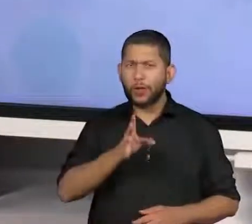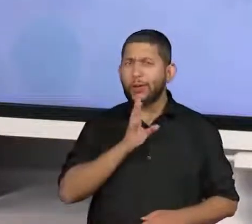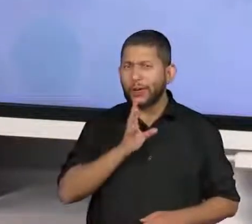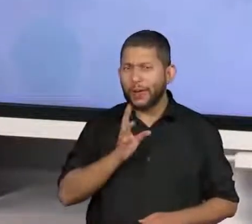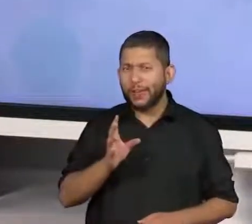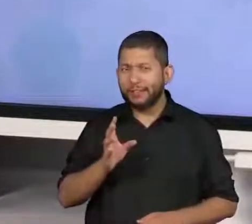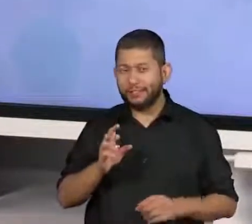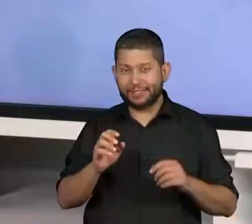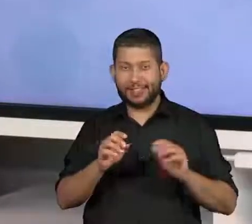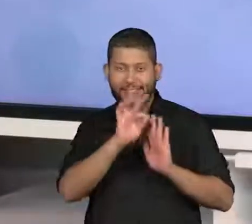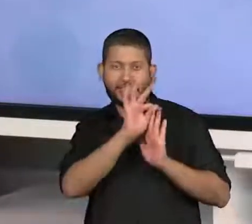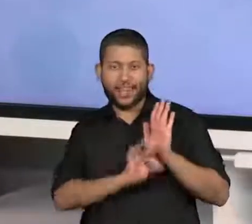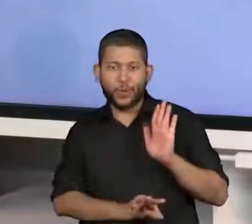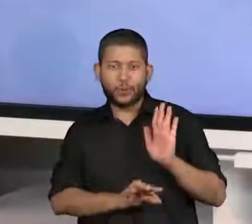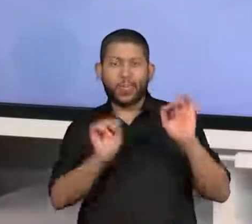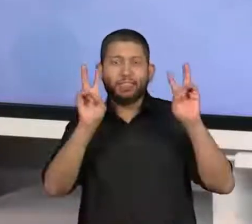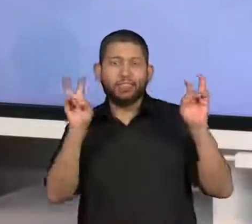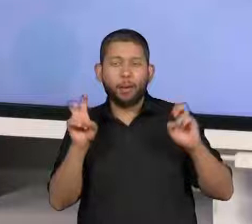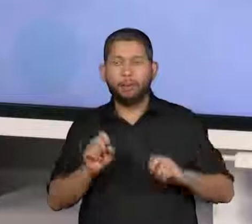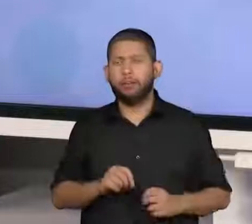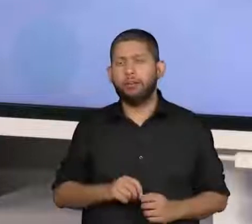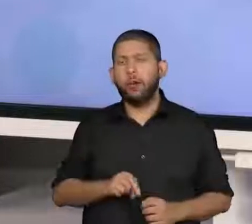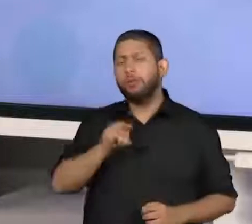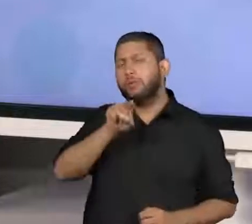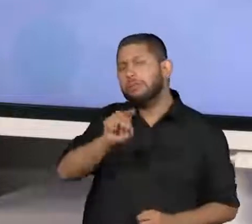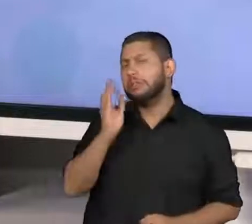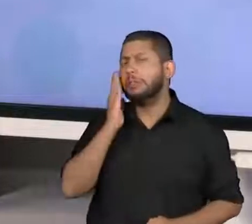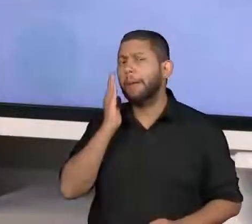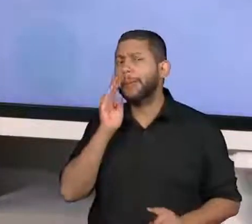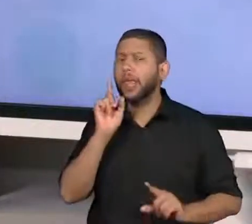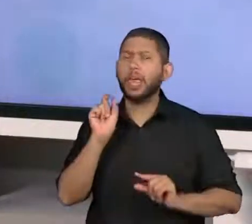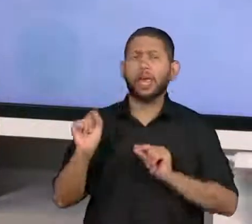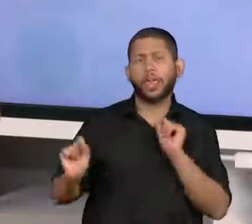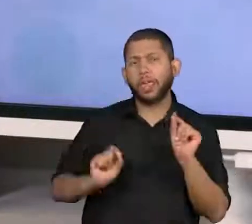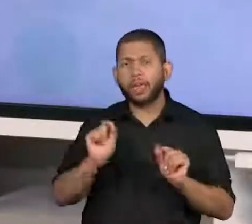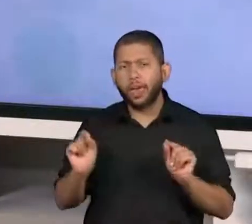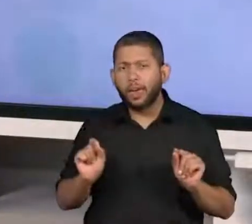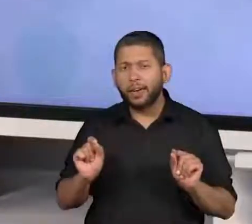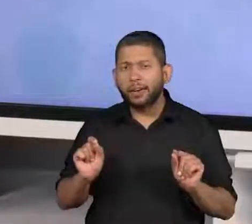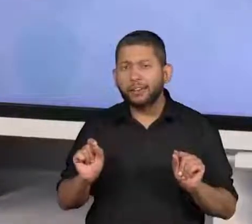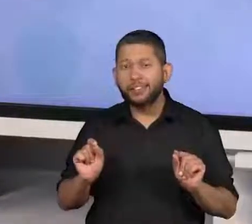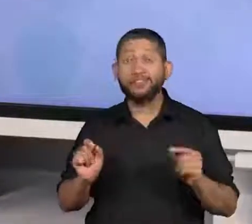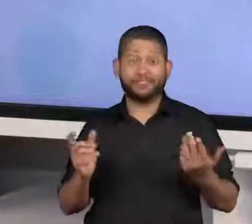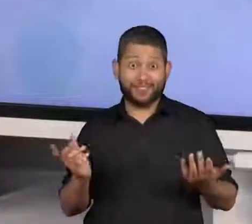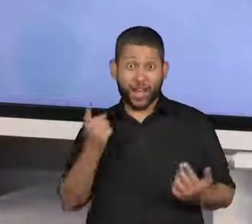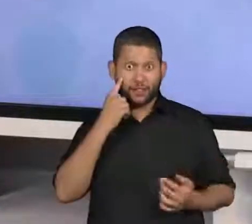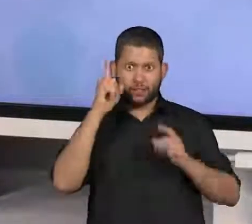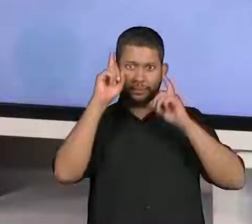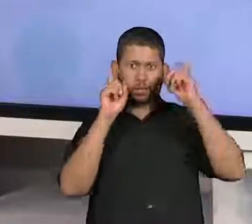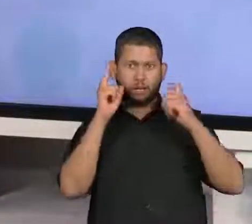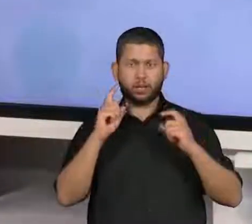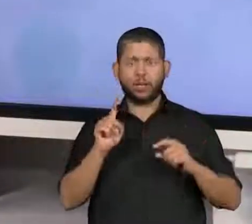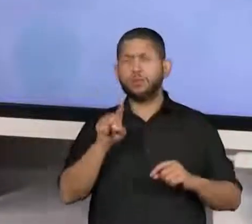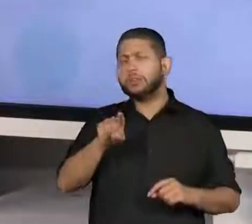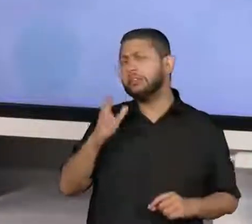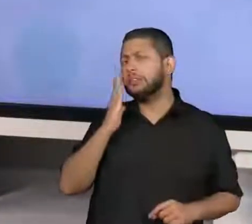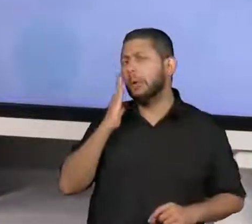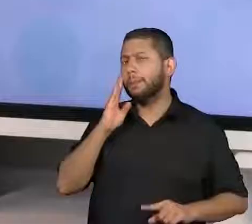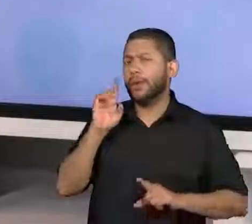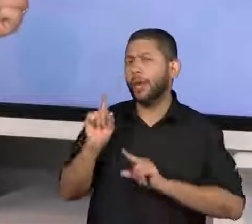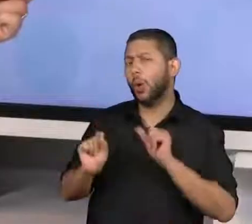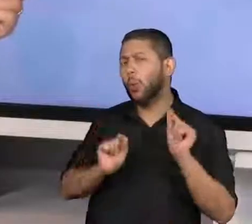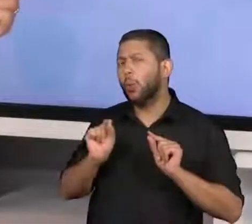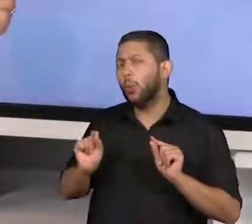que? Percebam que eu tenho uma mudança de entonação. Em um momento, eu deixo